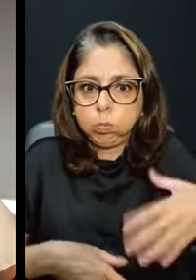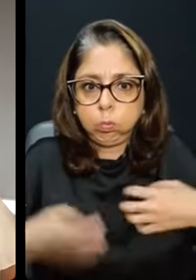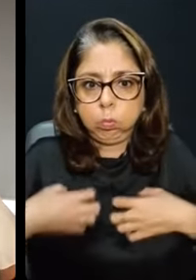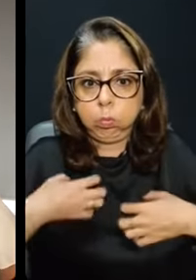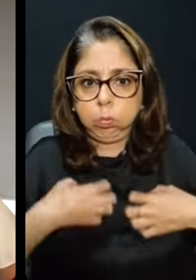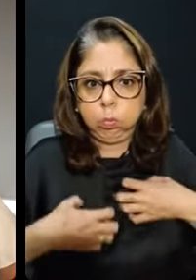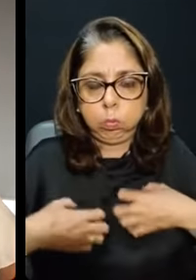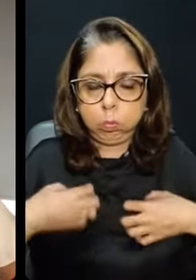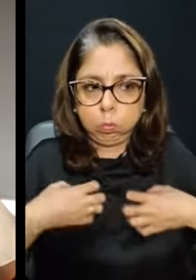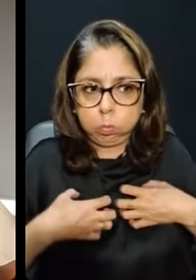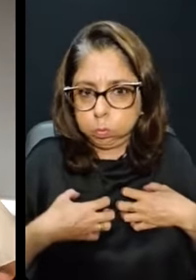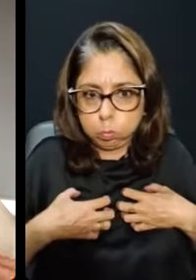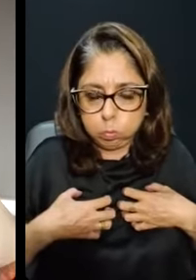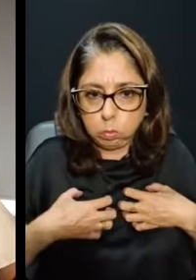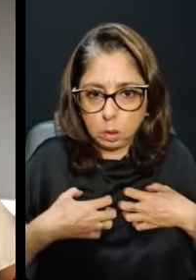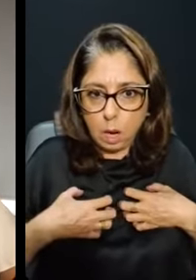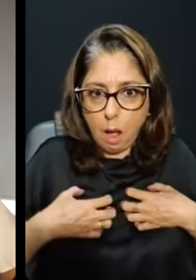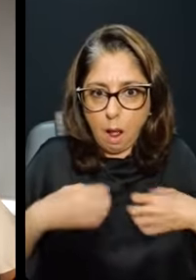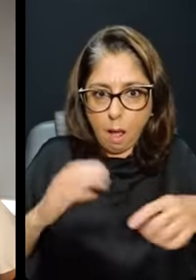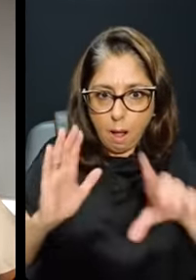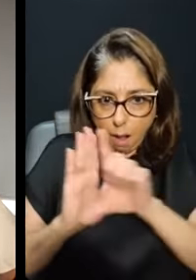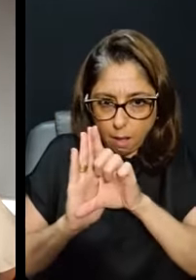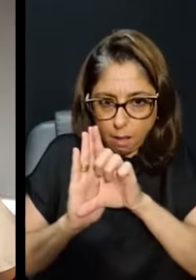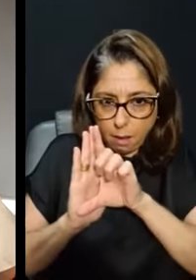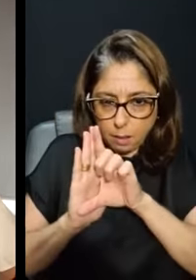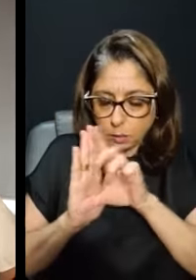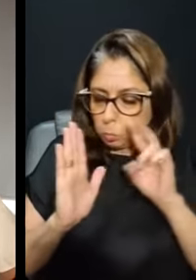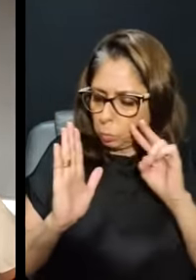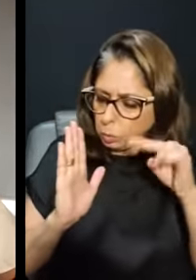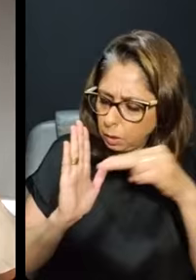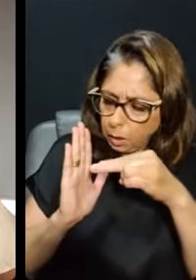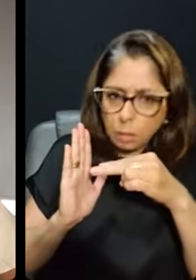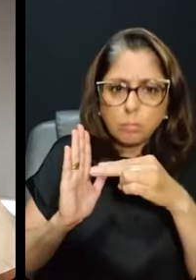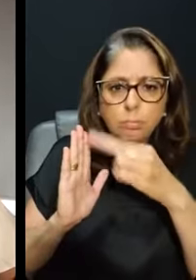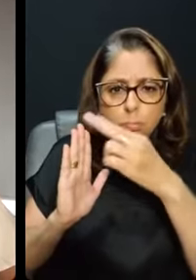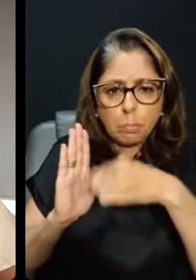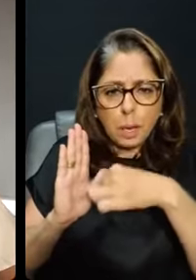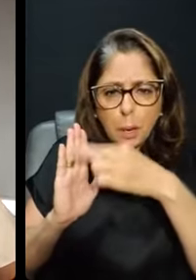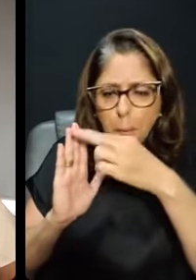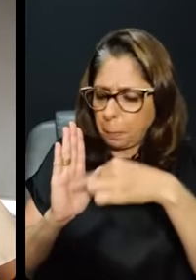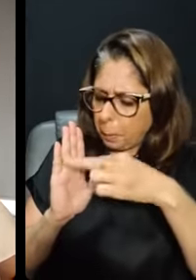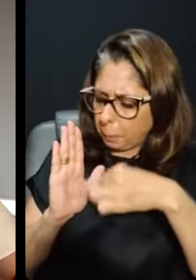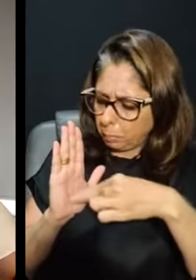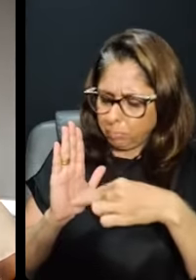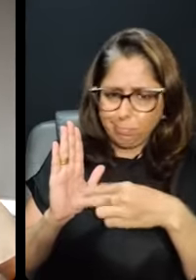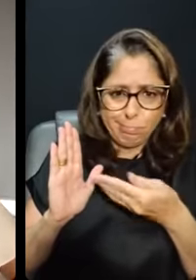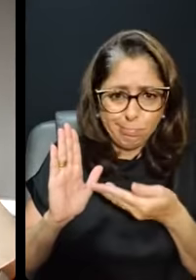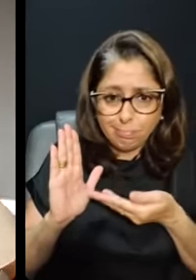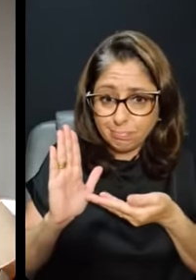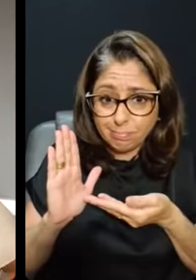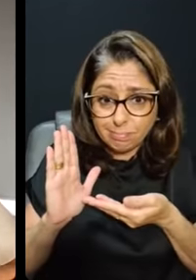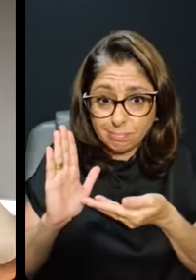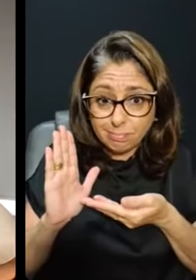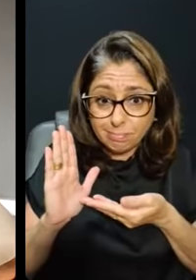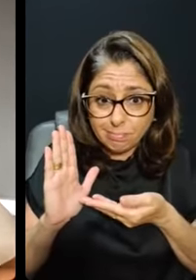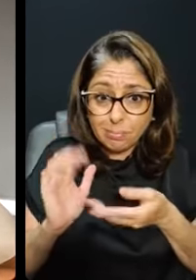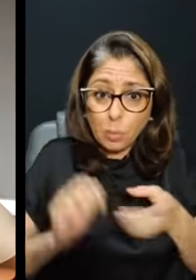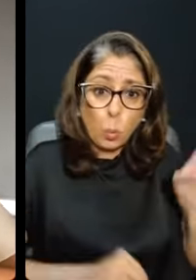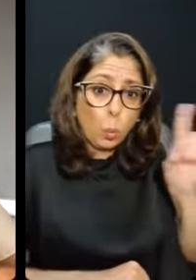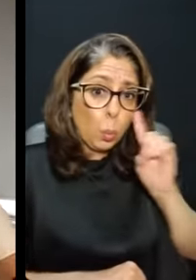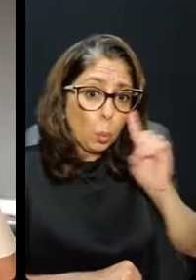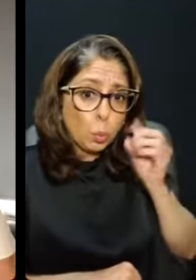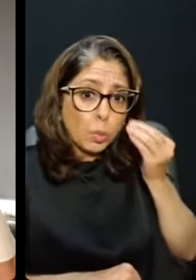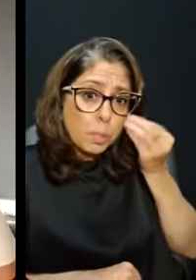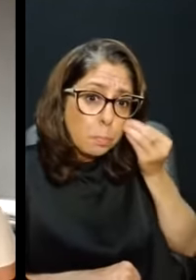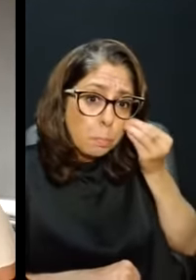normativas. Para as situações que tinha no dia a dia, para resolver questões, às vezes, com um limite físico ou